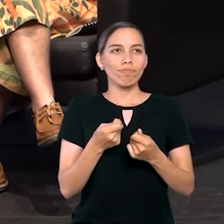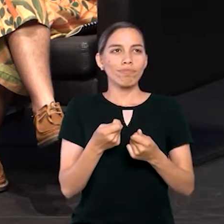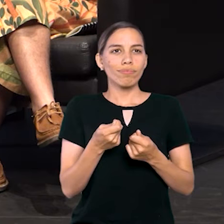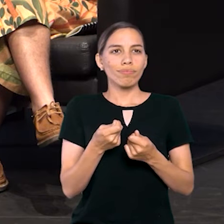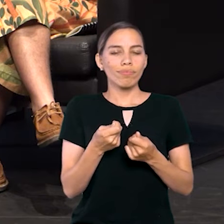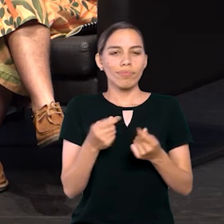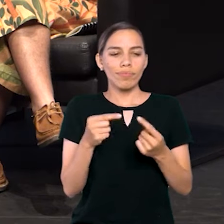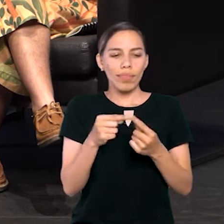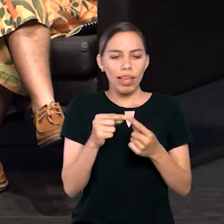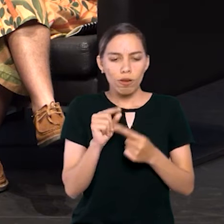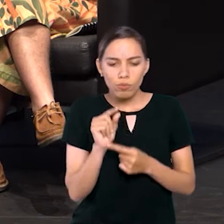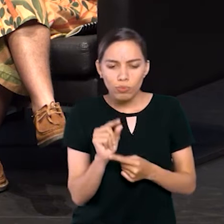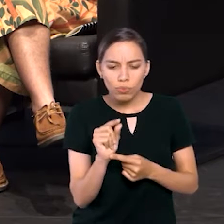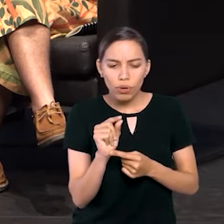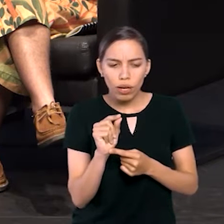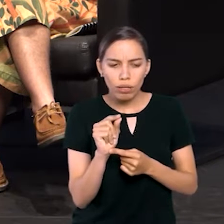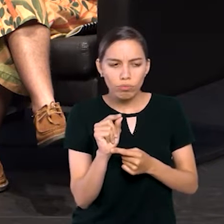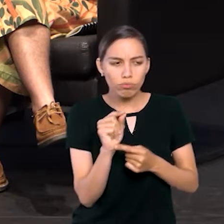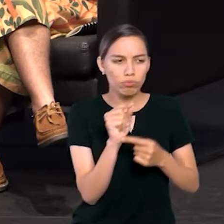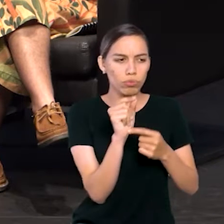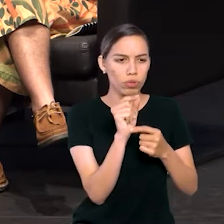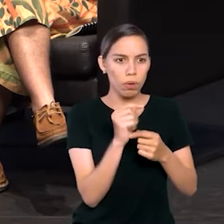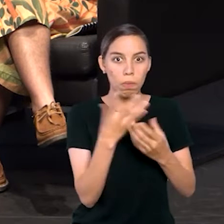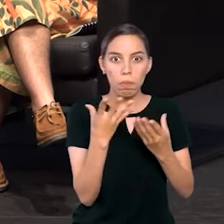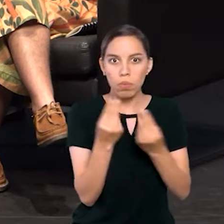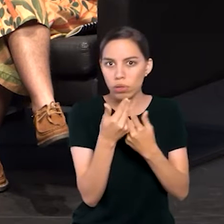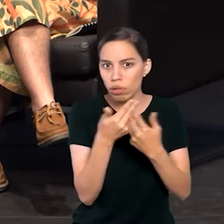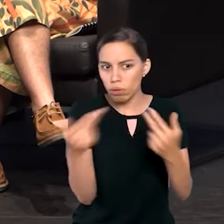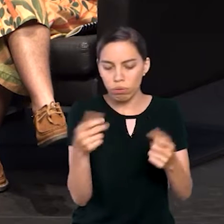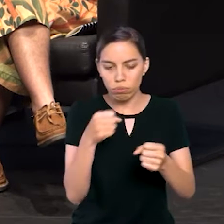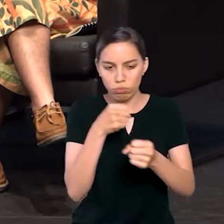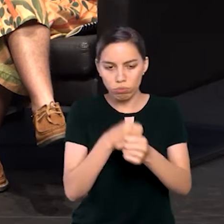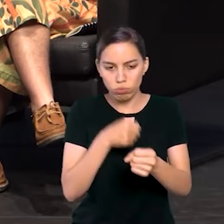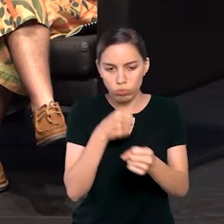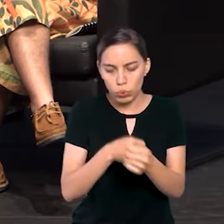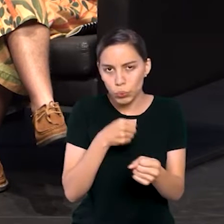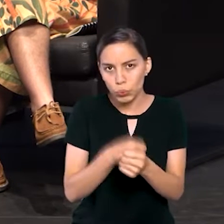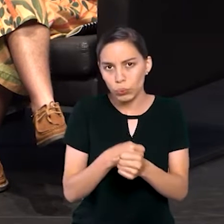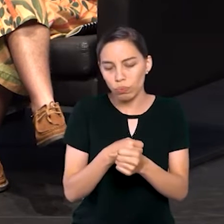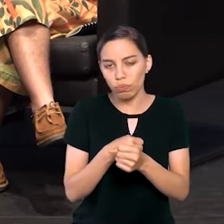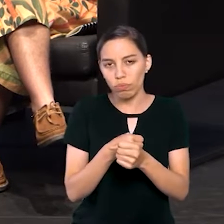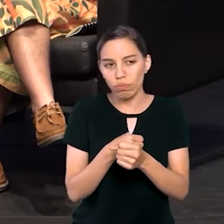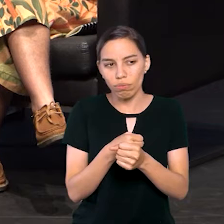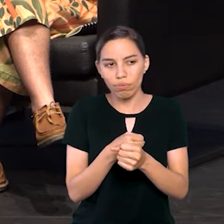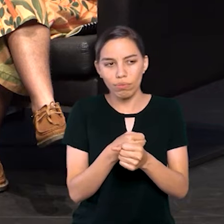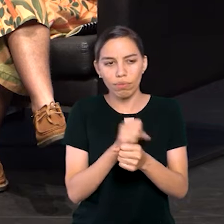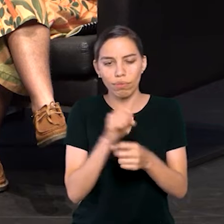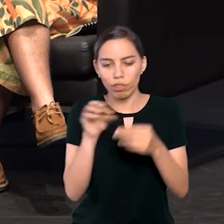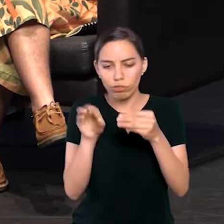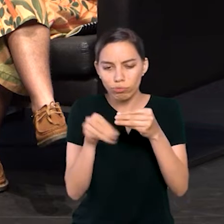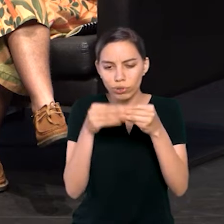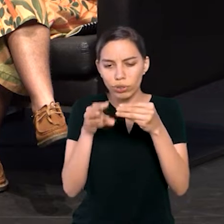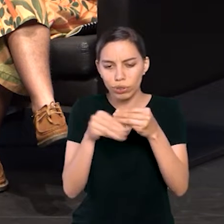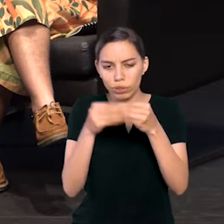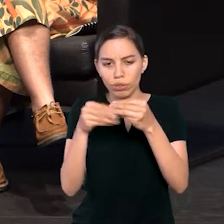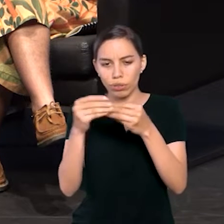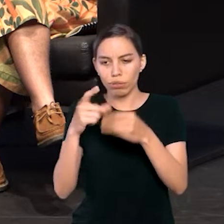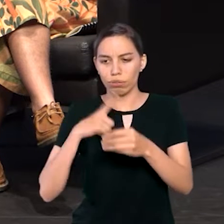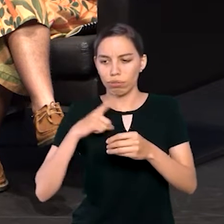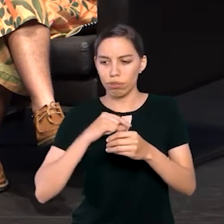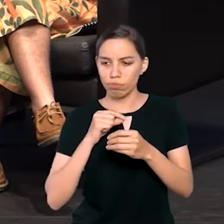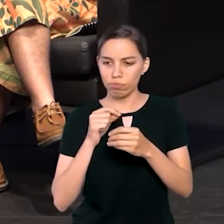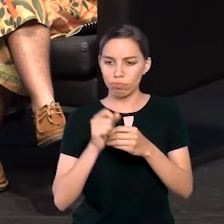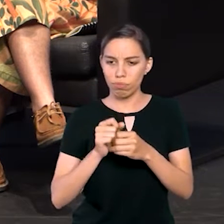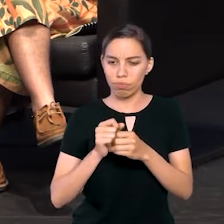uma gota imensa nesse oceano, né, das nossas lutas, somando essas perspectivas desse reflorestamento